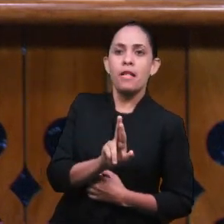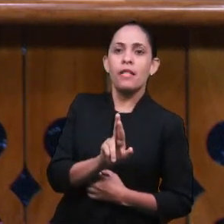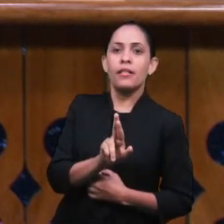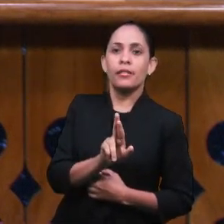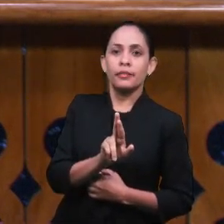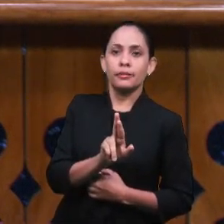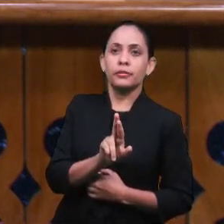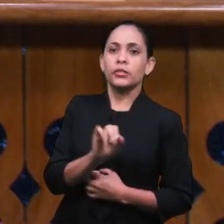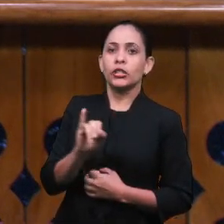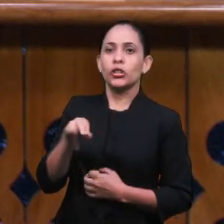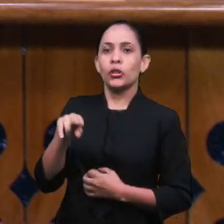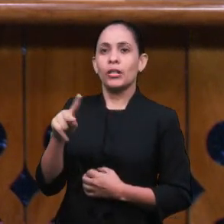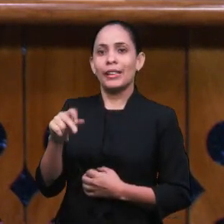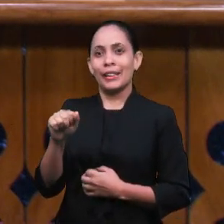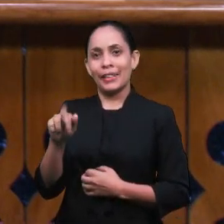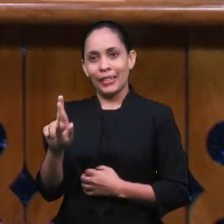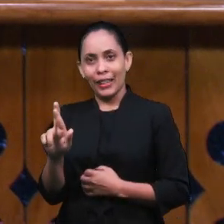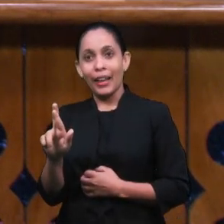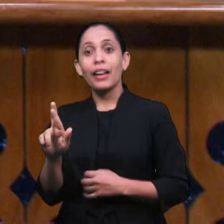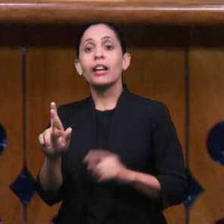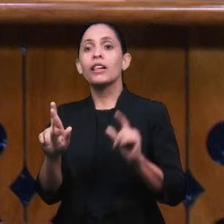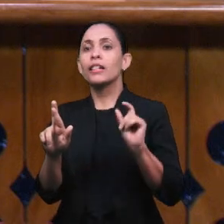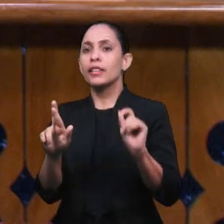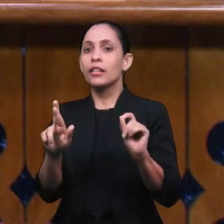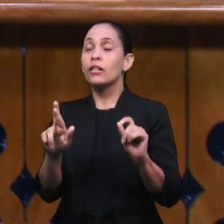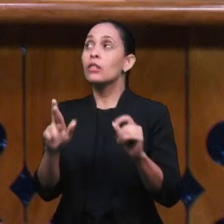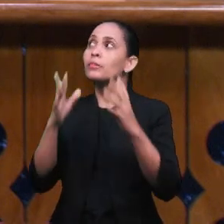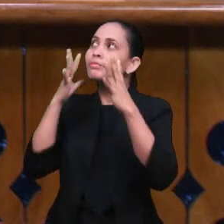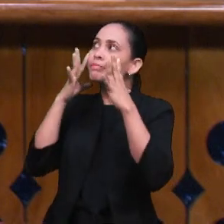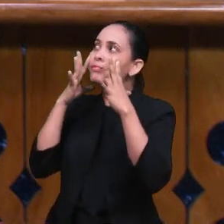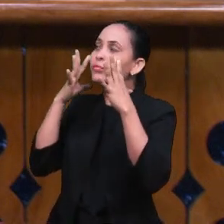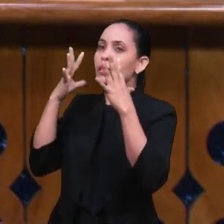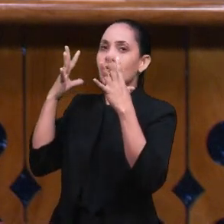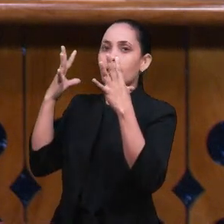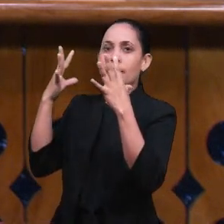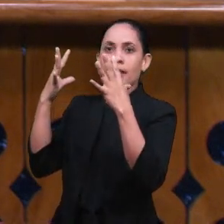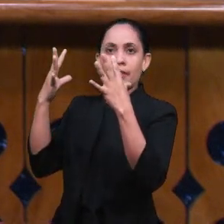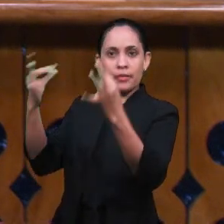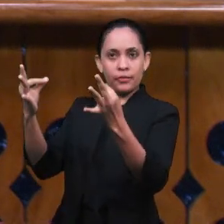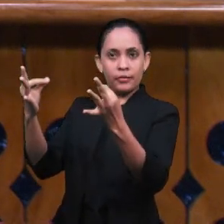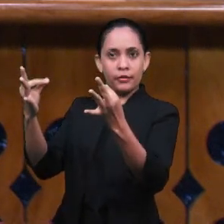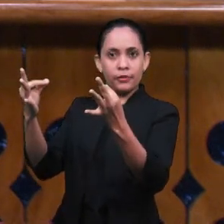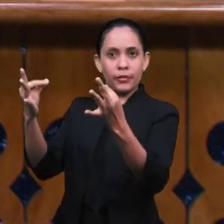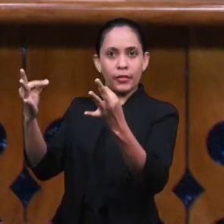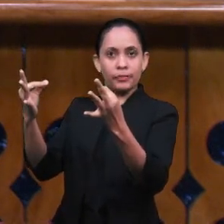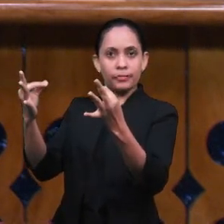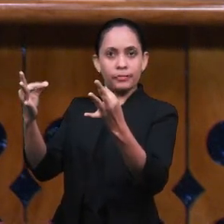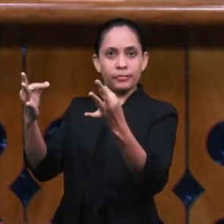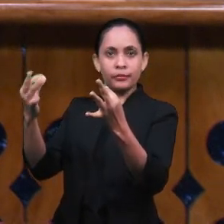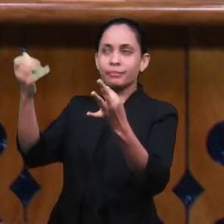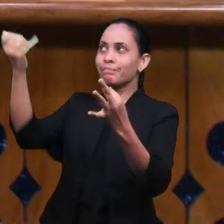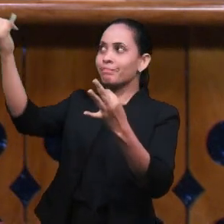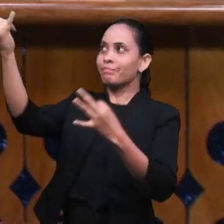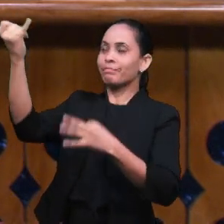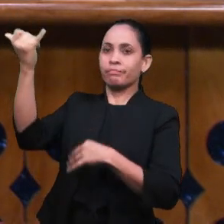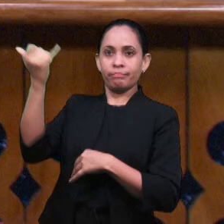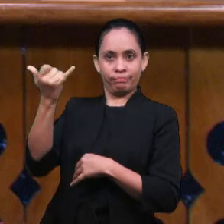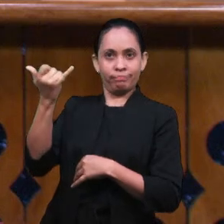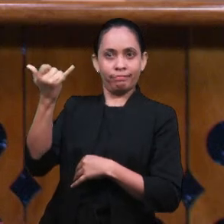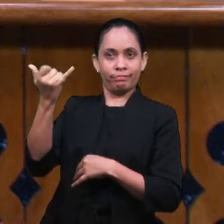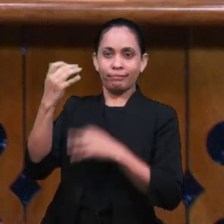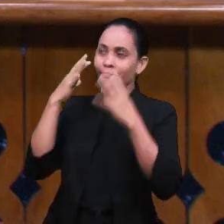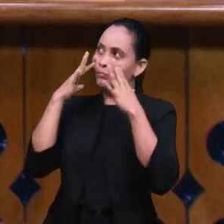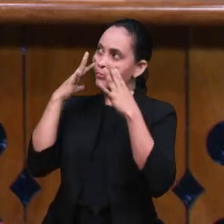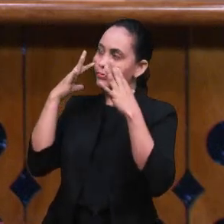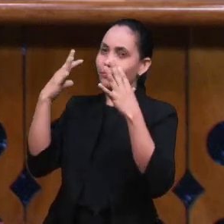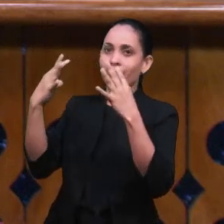Ioná. Aquele que ouve a voz, a palavra da pomba, do